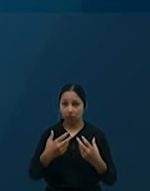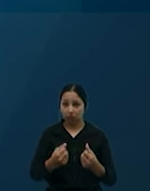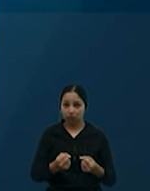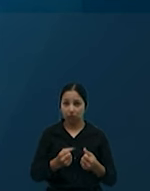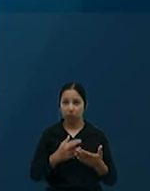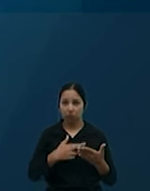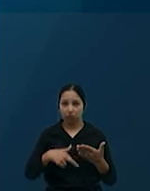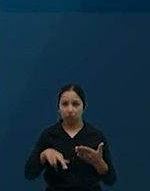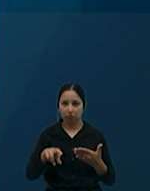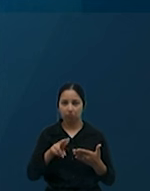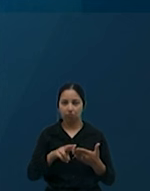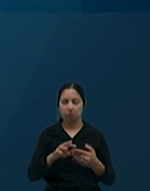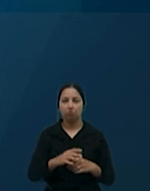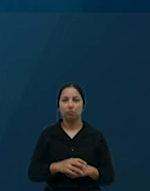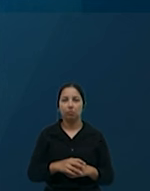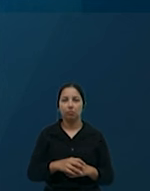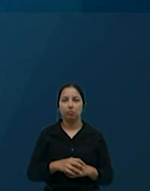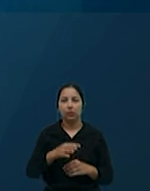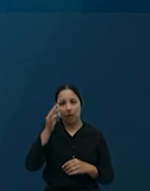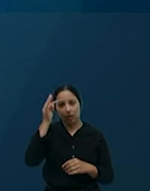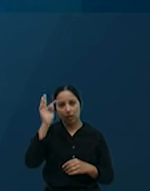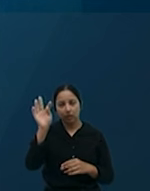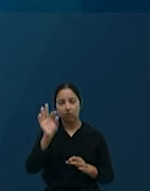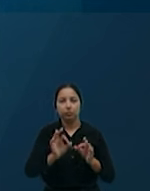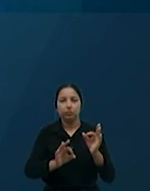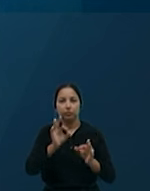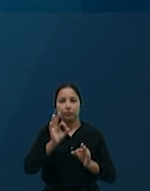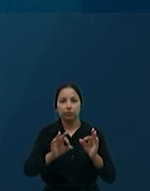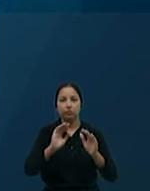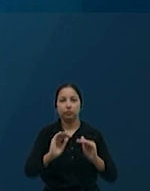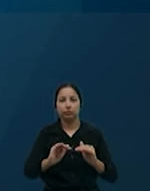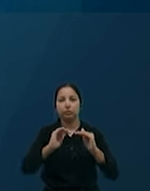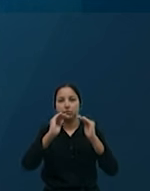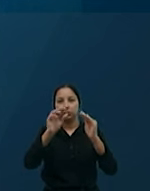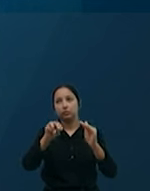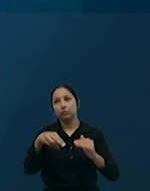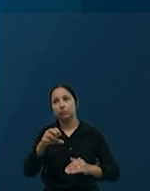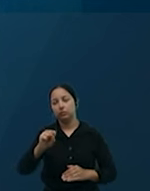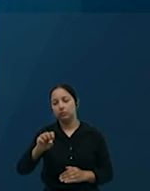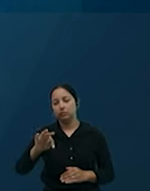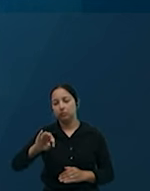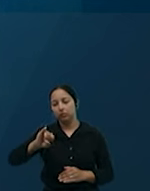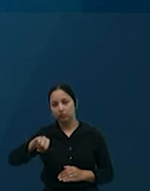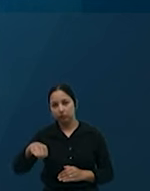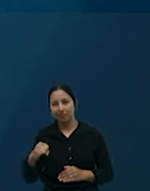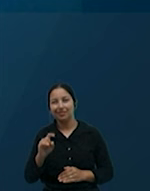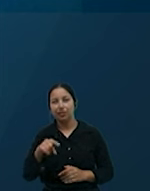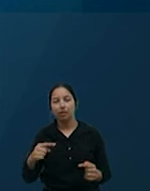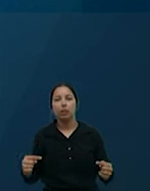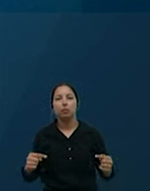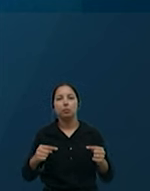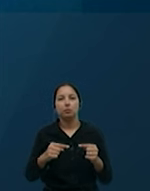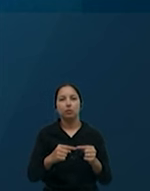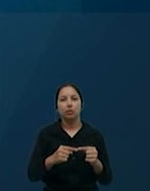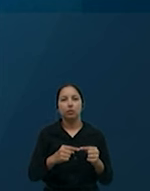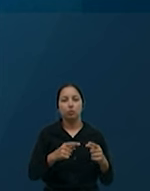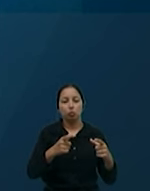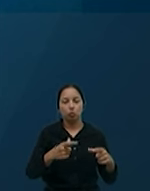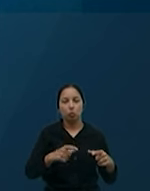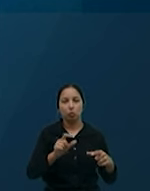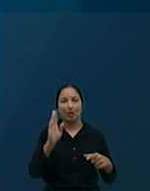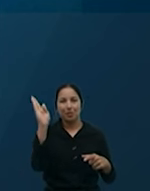a tese jurídica adotada pelo Supremo ou pelo STJ será aplicada no território nacional